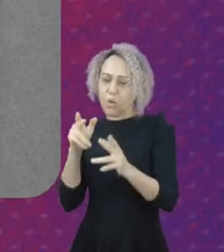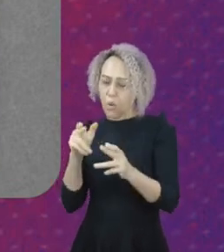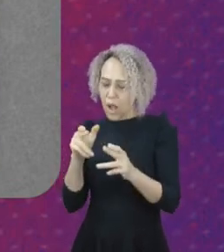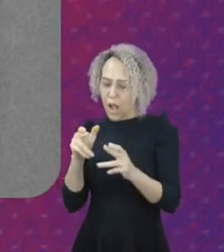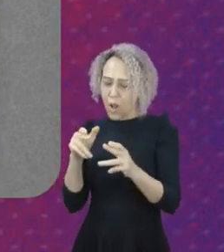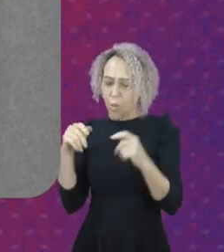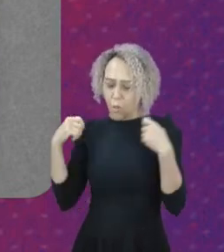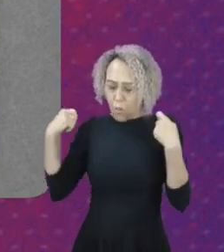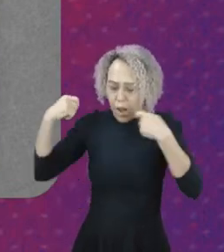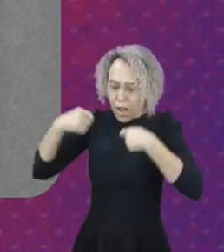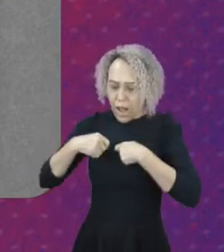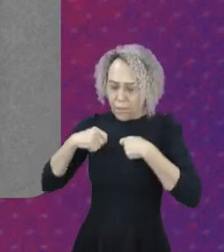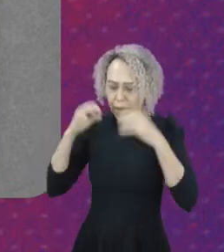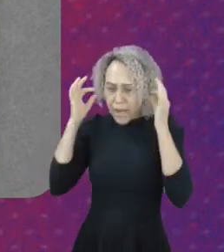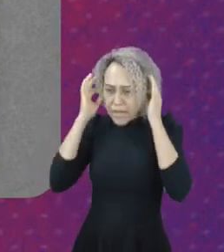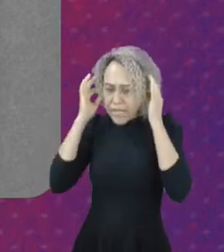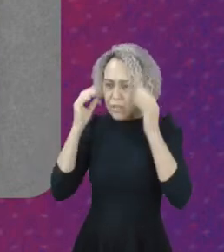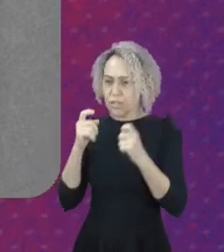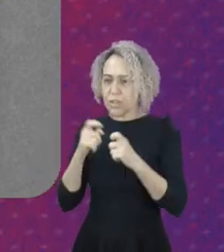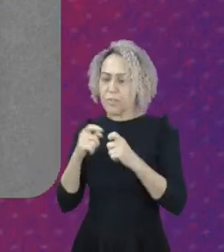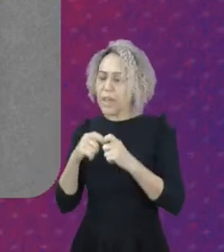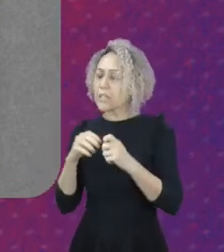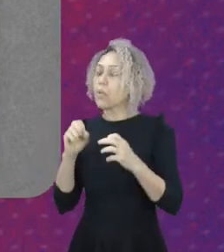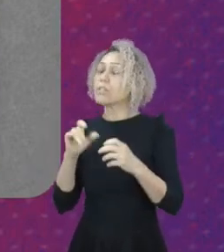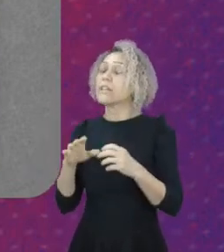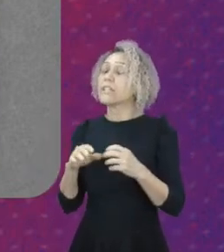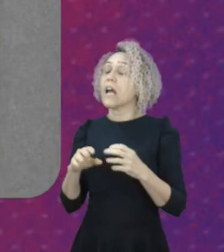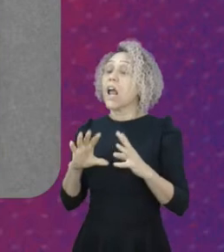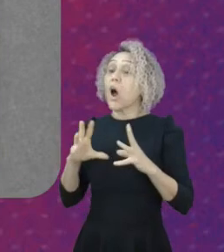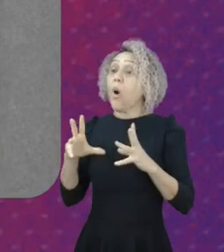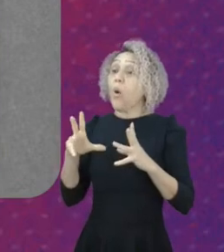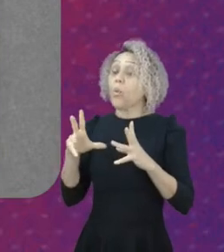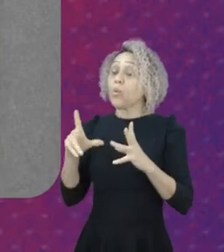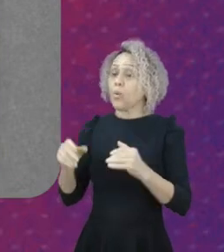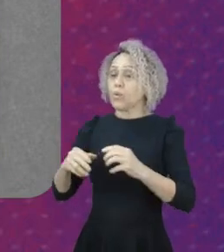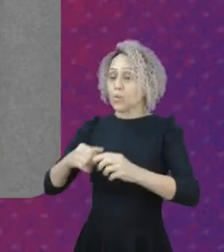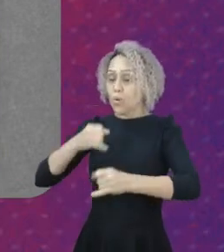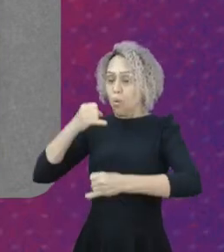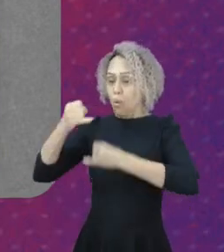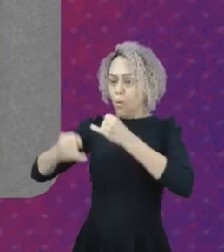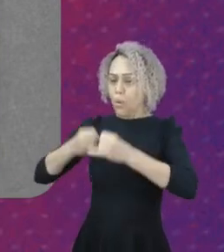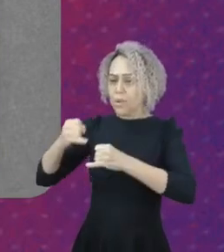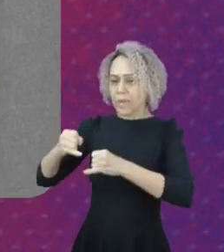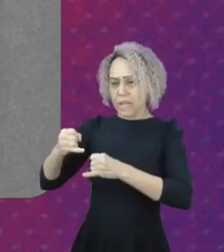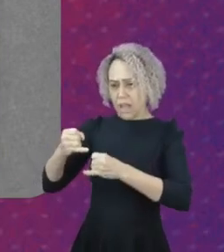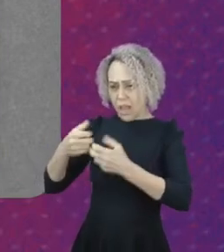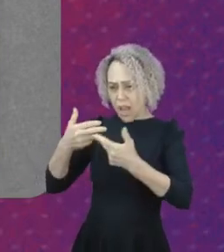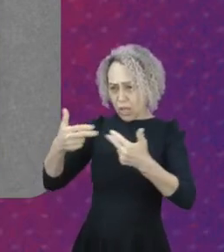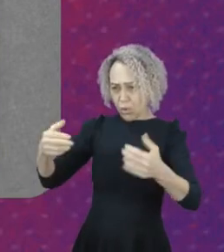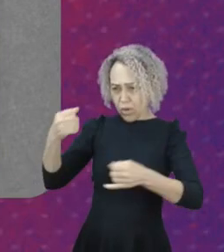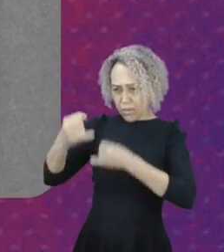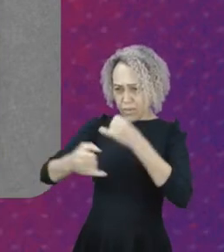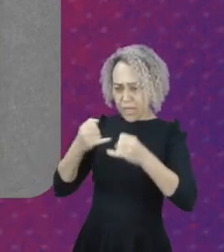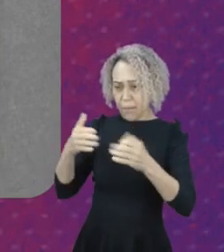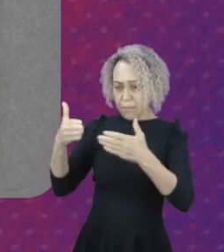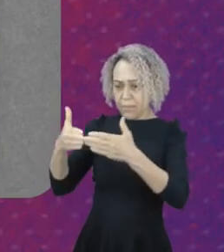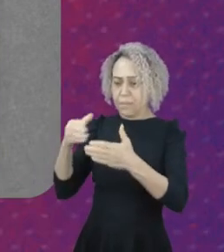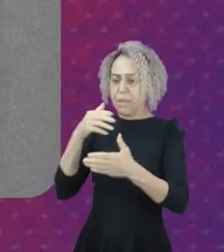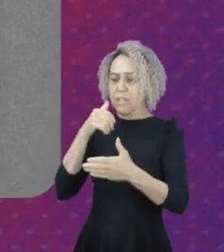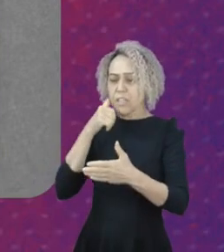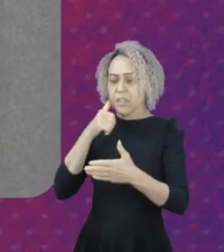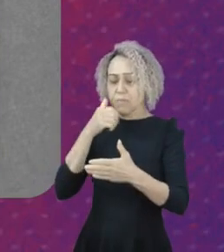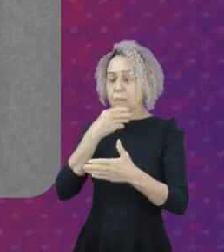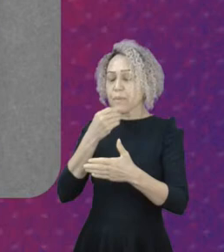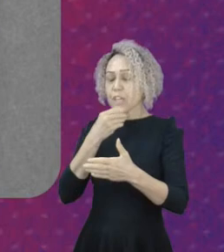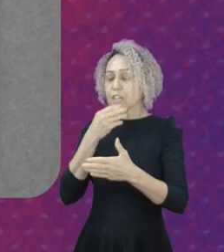questões determinantes do que vai ser lá na frente, determinado, na nossa vida. E aí, esses